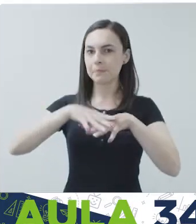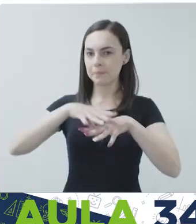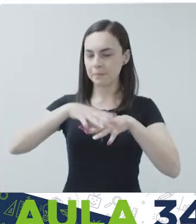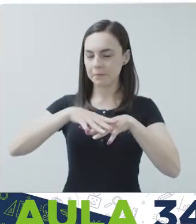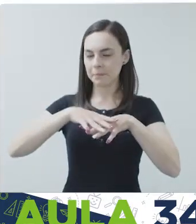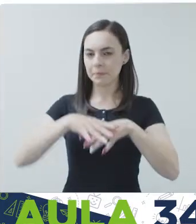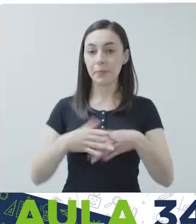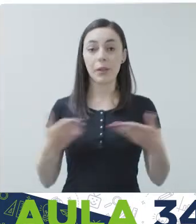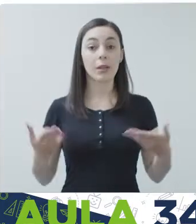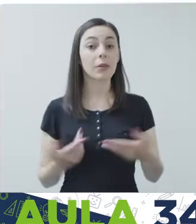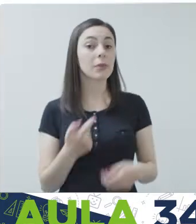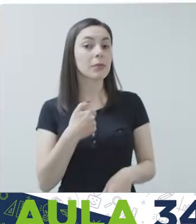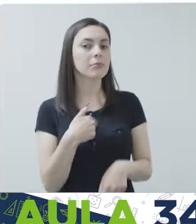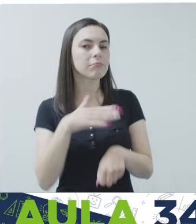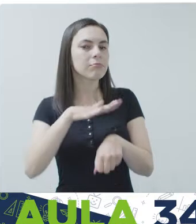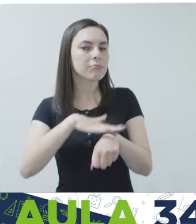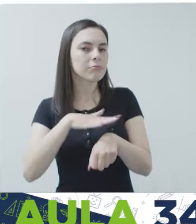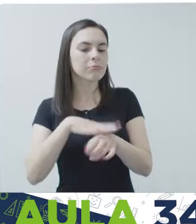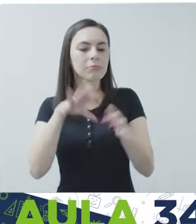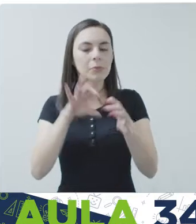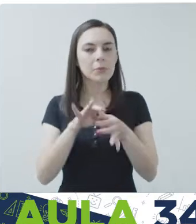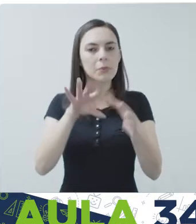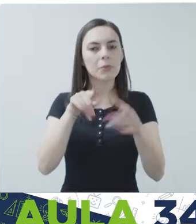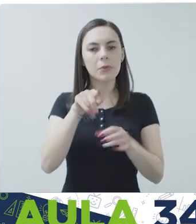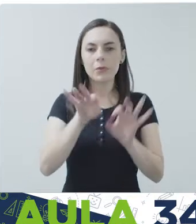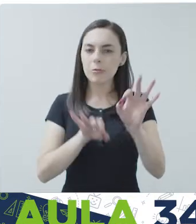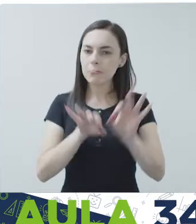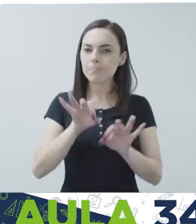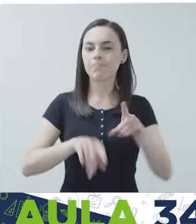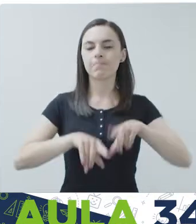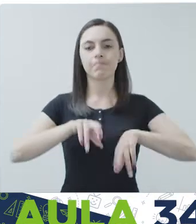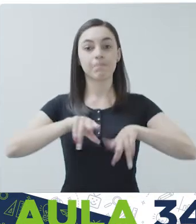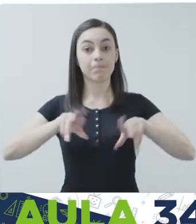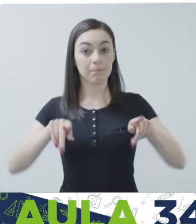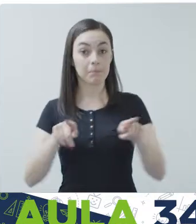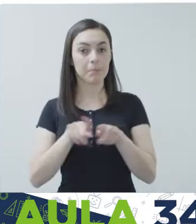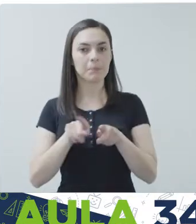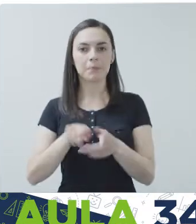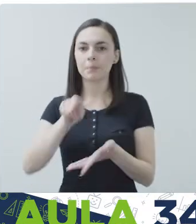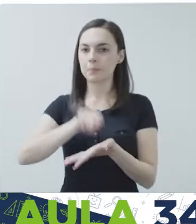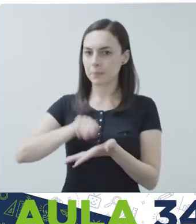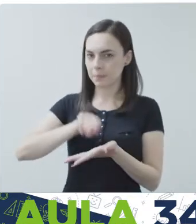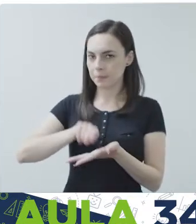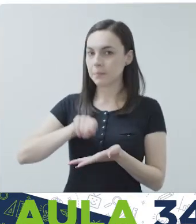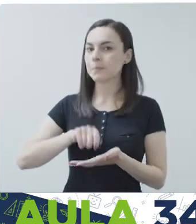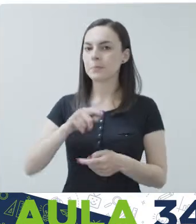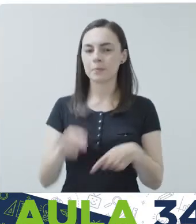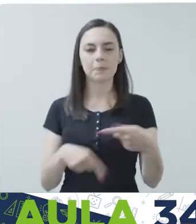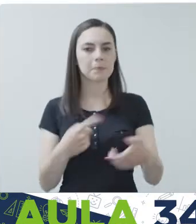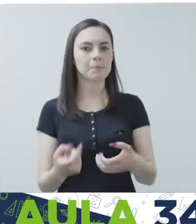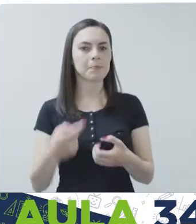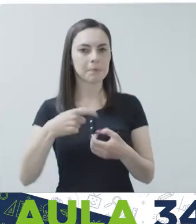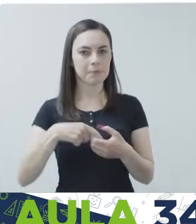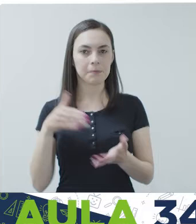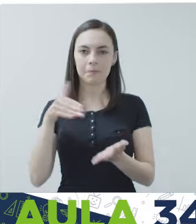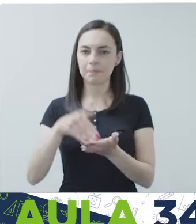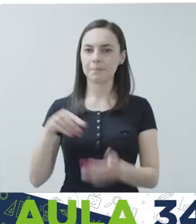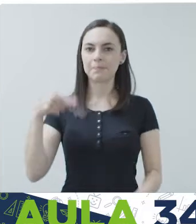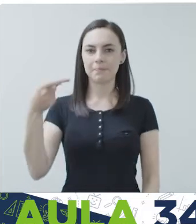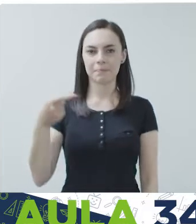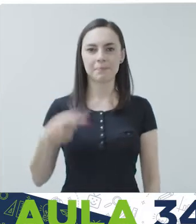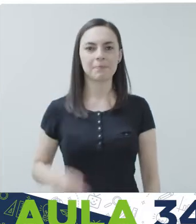A professora Márcia vai dar um tempo para vocês se organizarem com os materiais e o registro. E daqui a pouco eu volto. Até já!